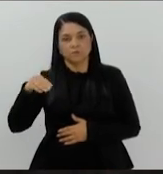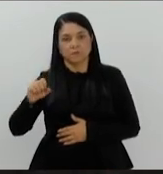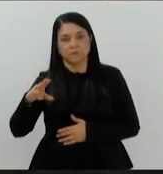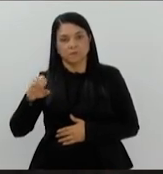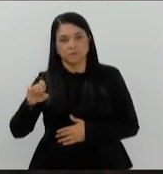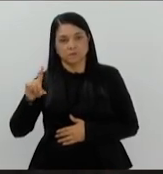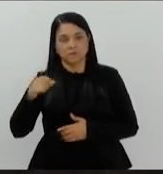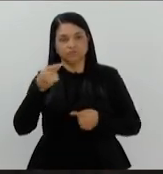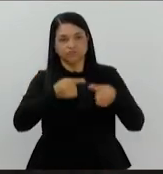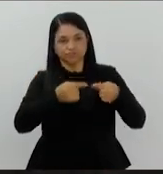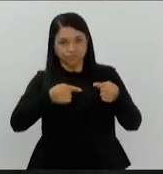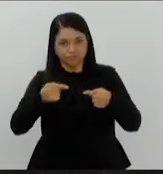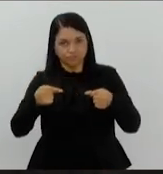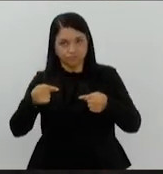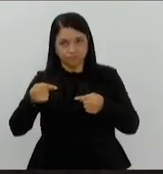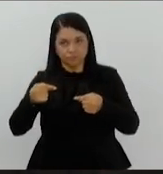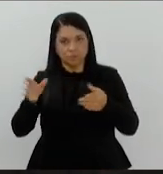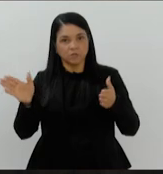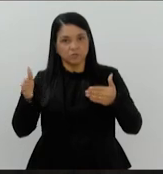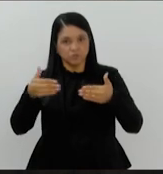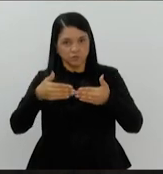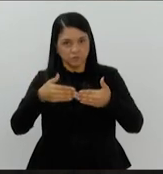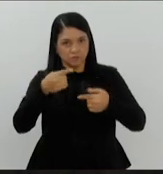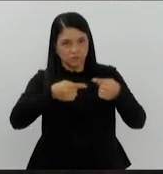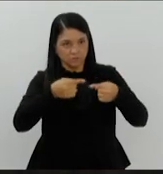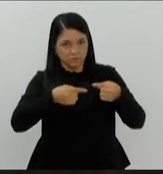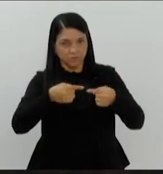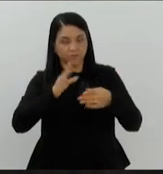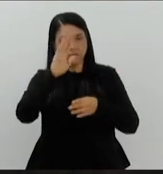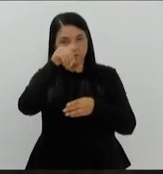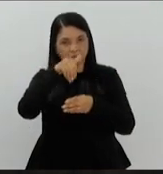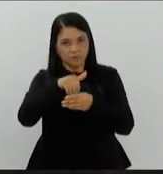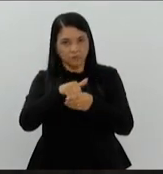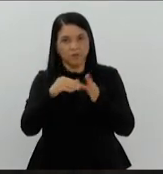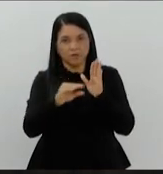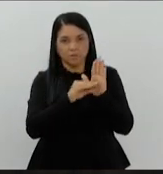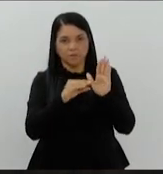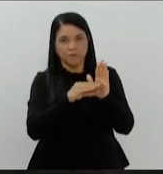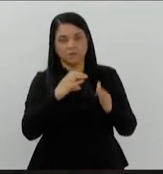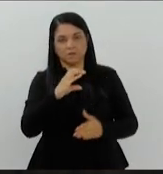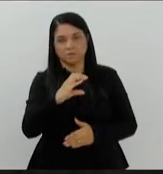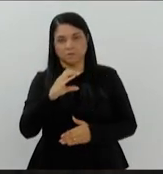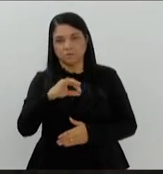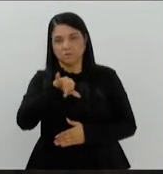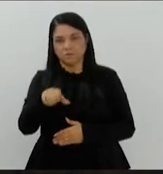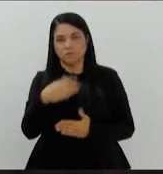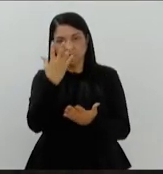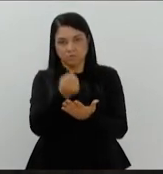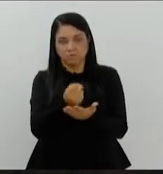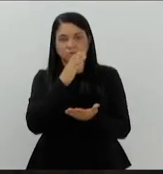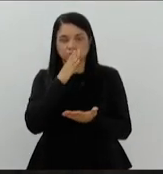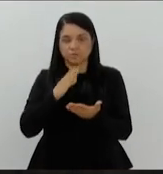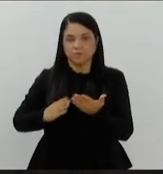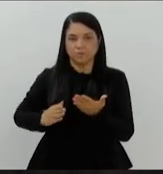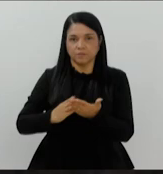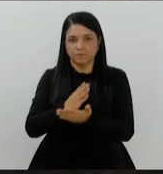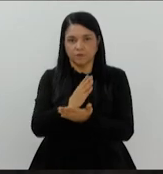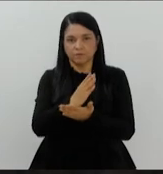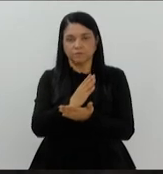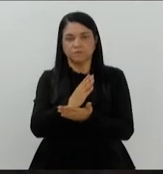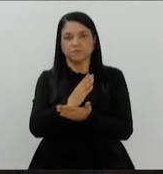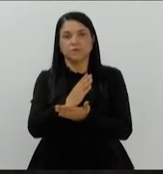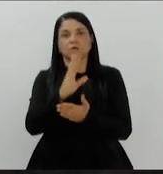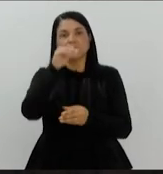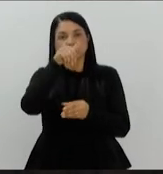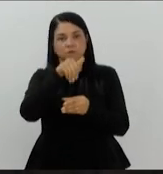queira discutir, encerrada a discussão. Em votação, a emenda da CCJ. Senhores que aprovam, permaneçam como estão. Aprovado.